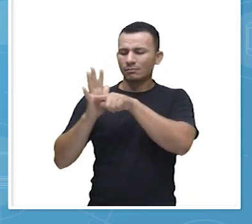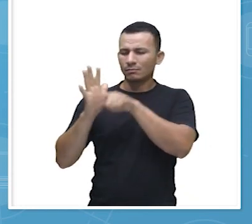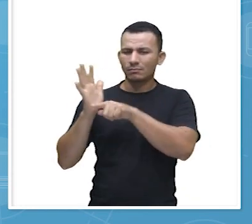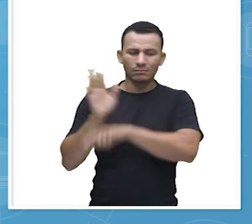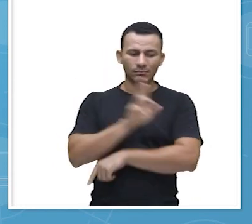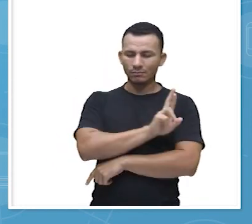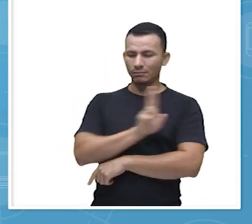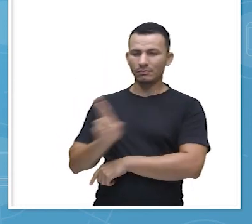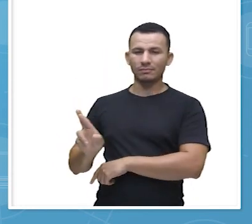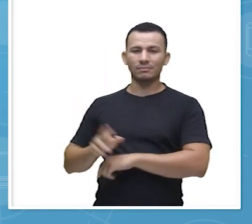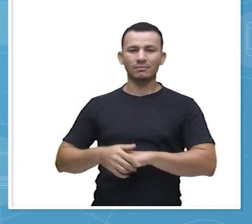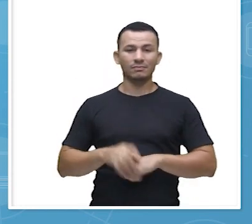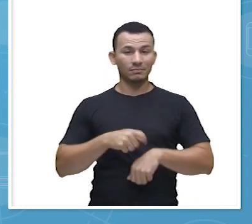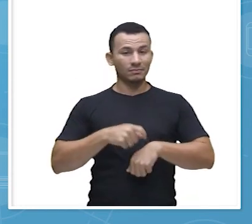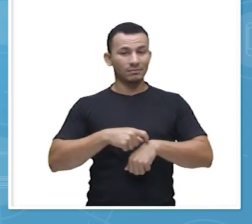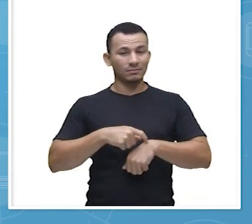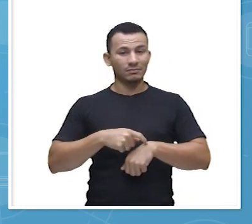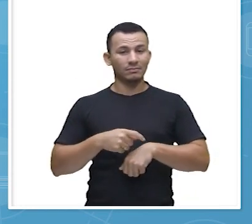vocês agora.